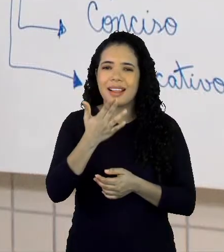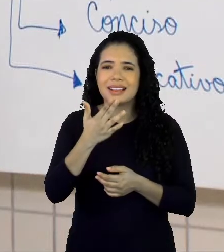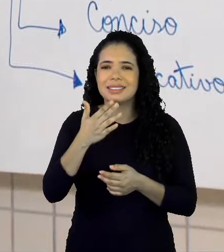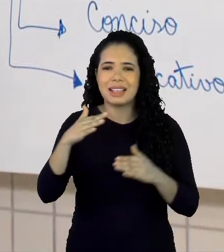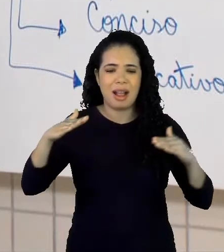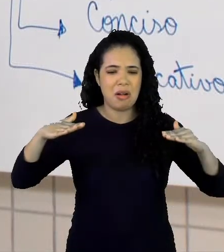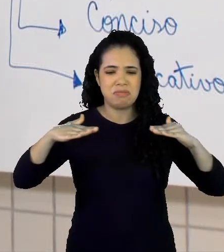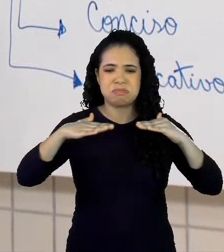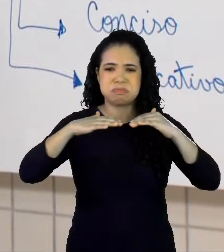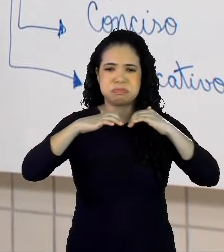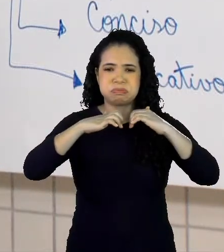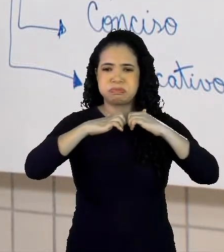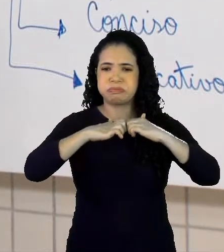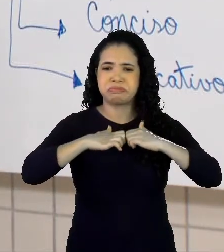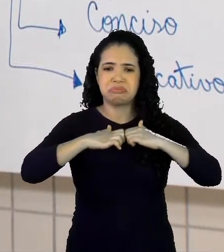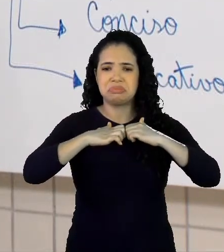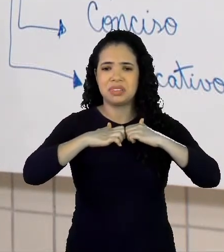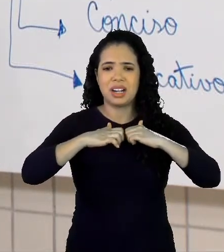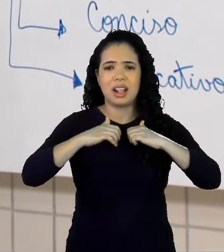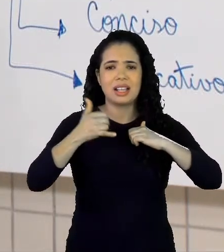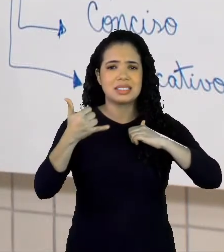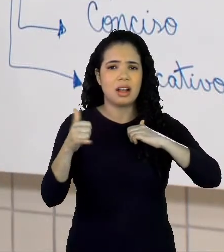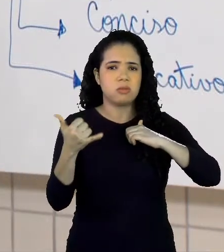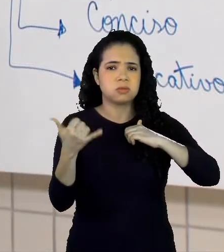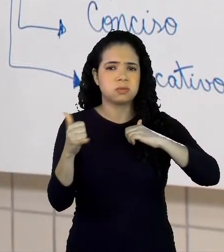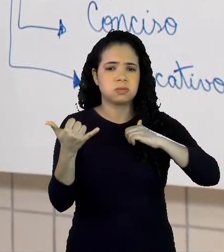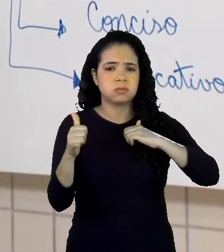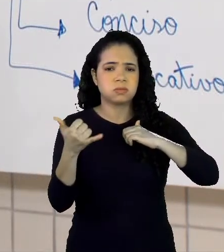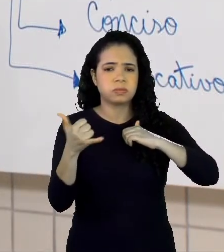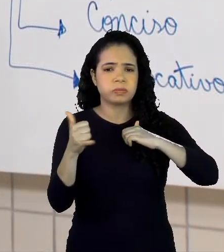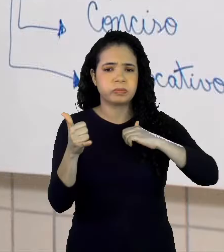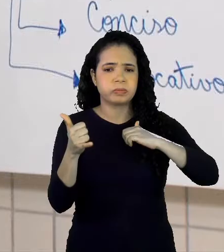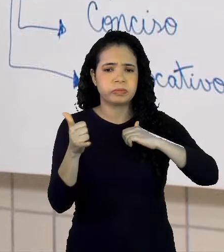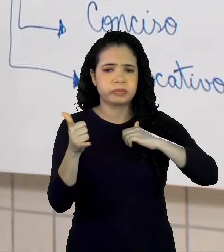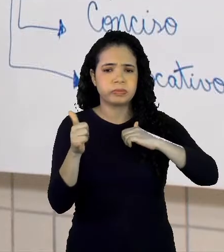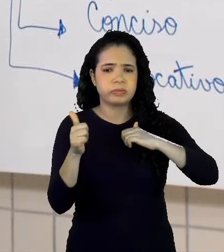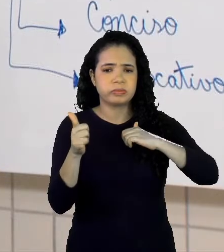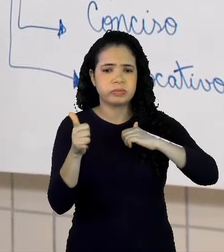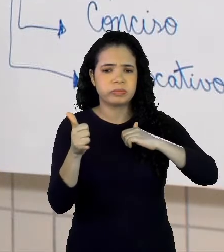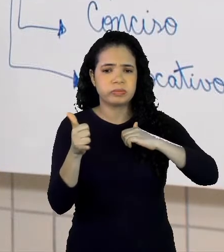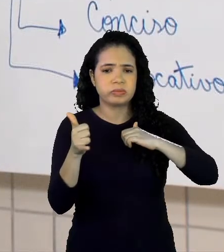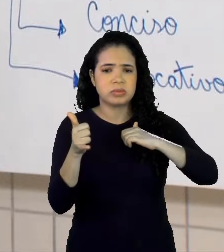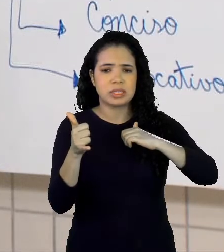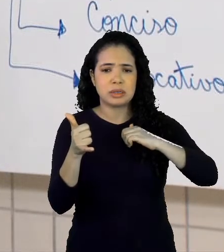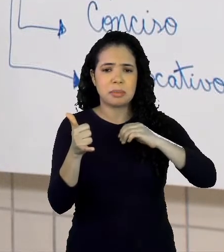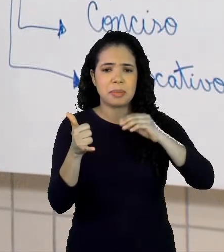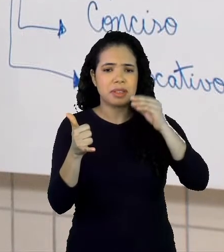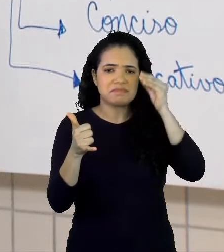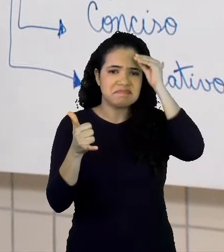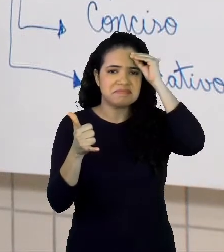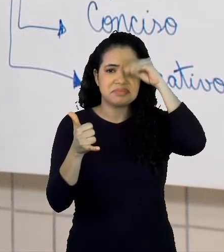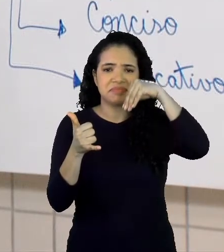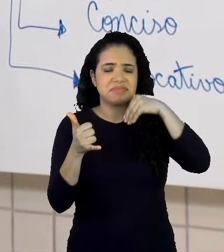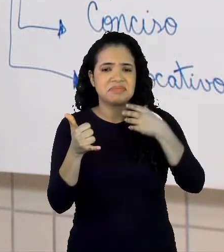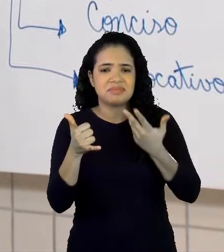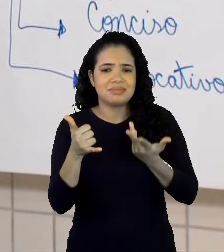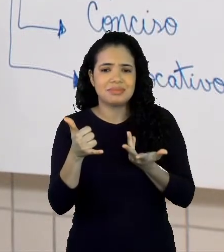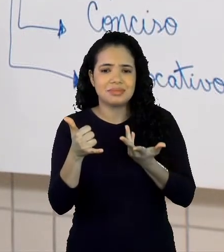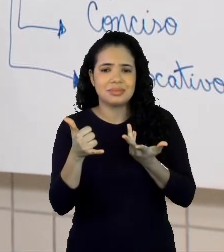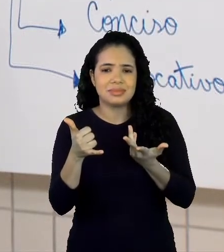da Laís Schaff, né? Um mini conto também bem curtinho, em 2 linhas, né? E aí vem